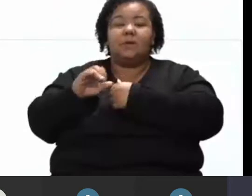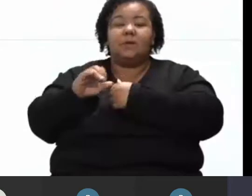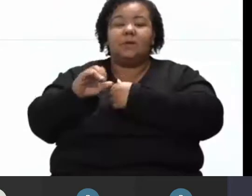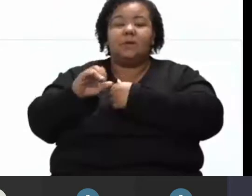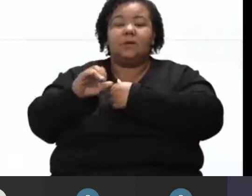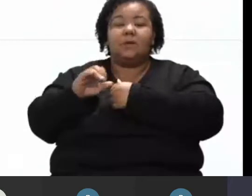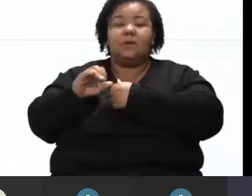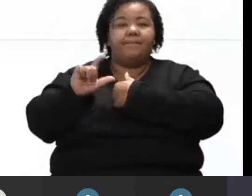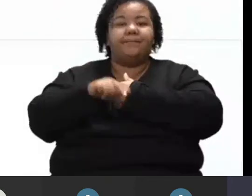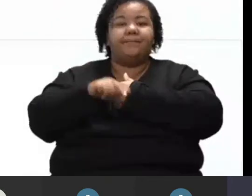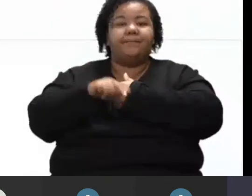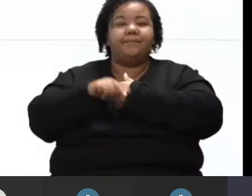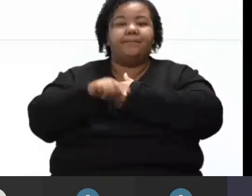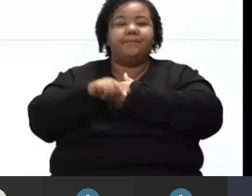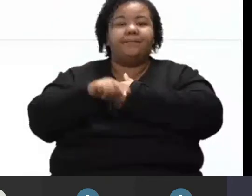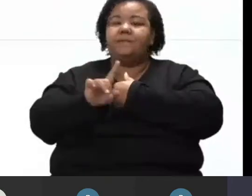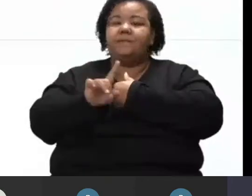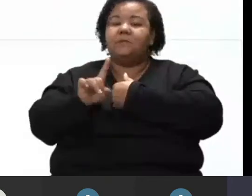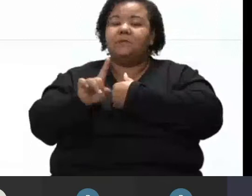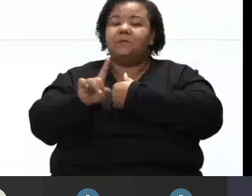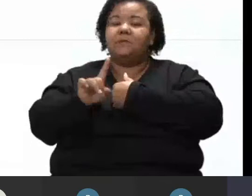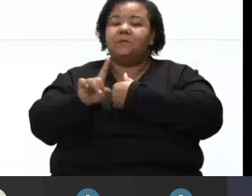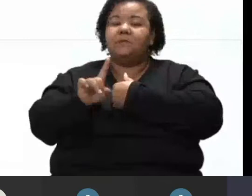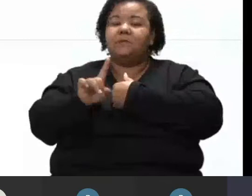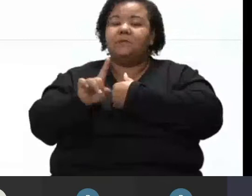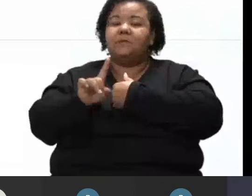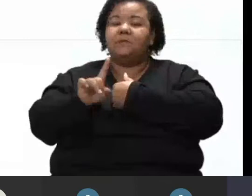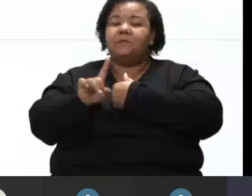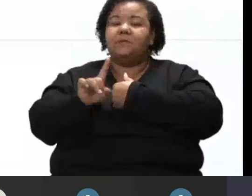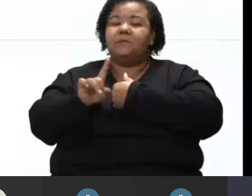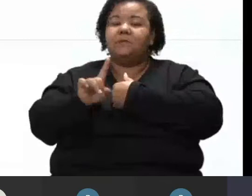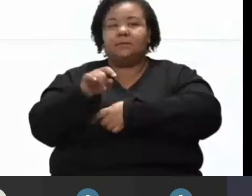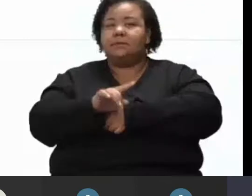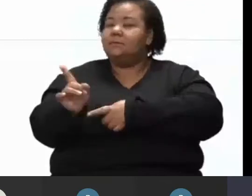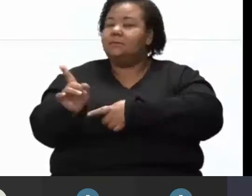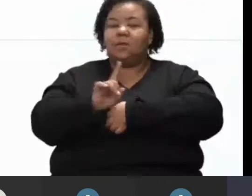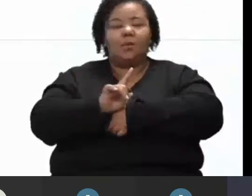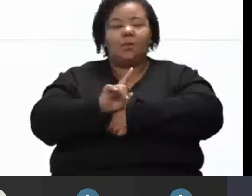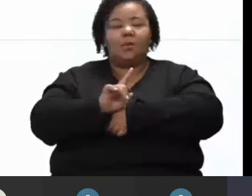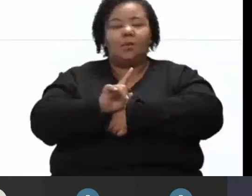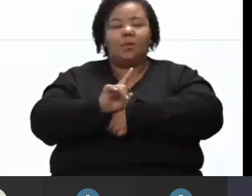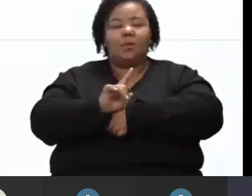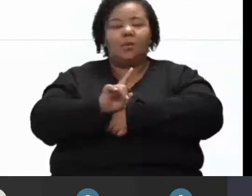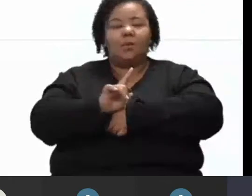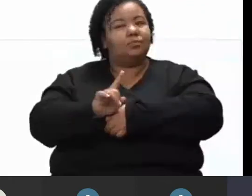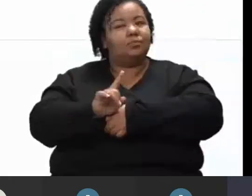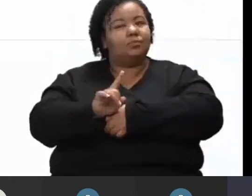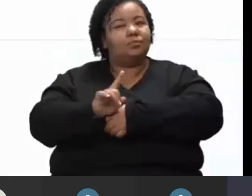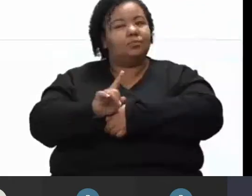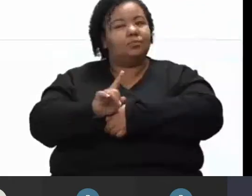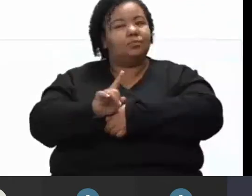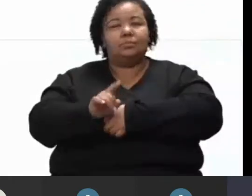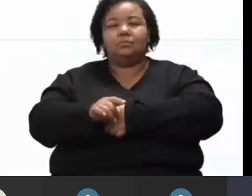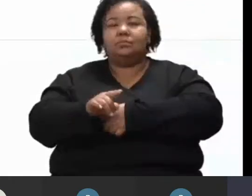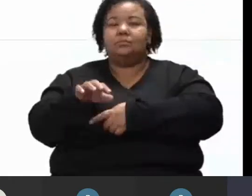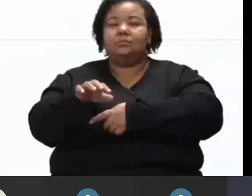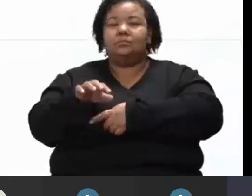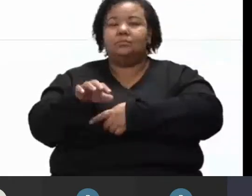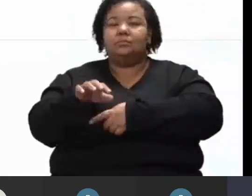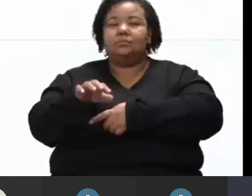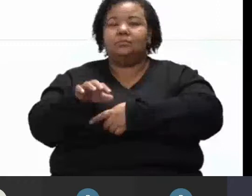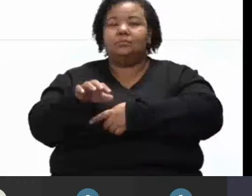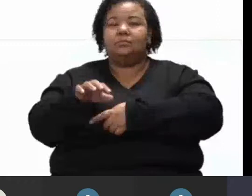não utiliza a objetiva de 100. Aqui você não vai utilizar o óleo de imersão, tá? O máximo que você